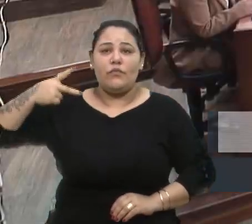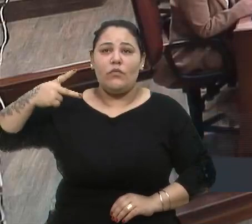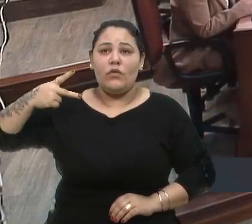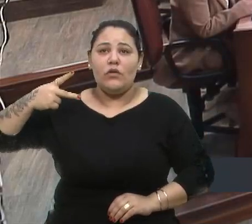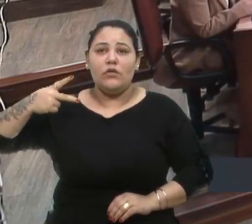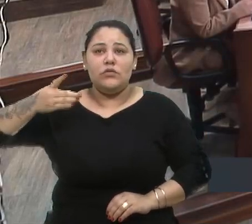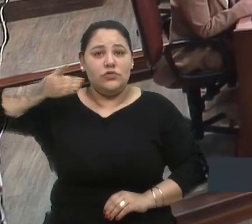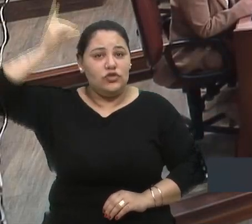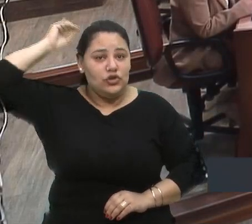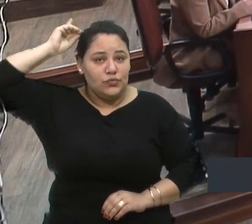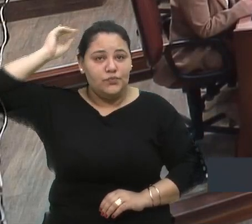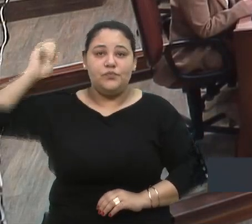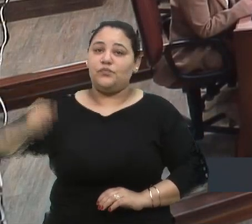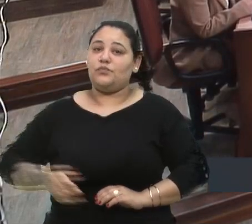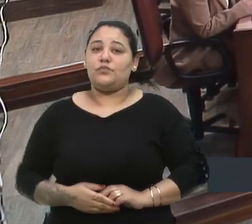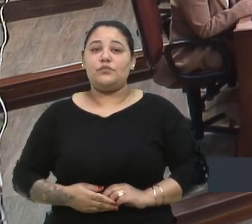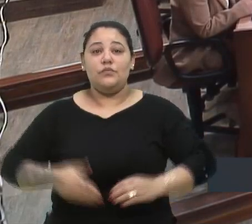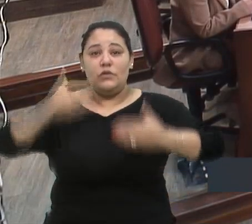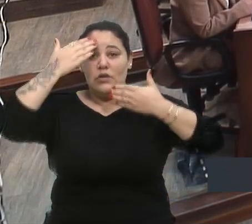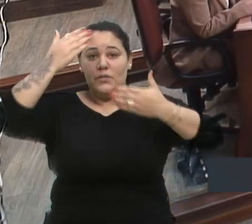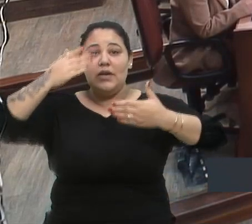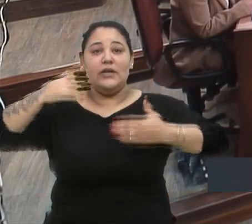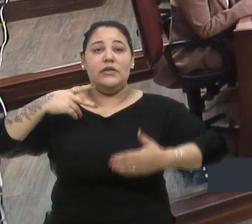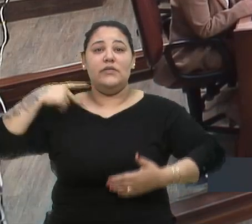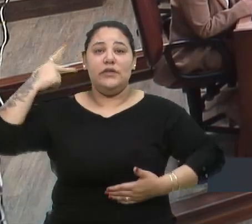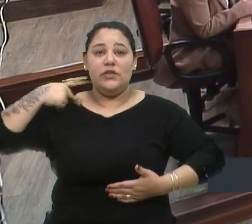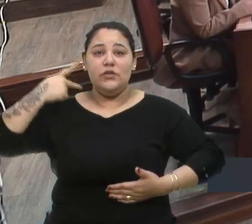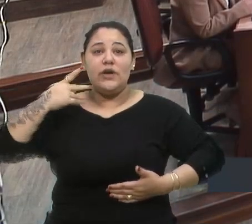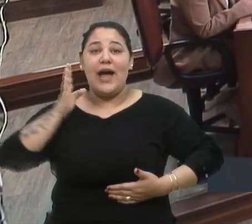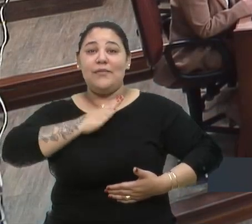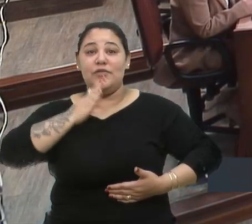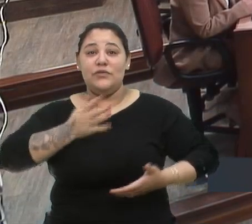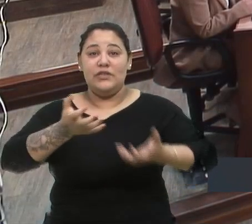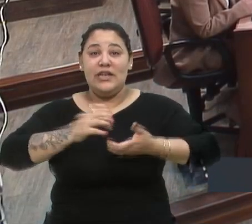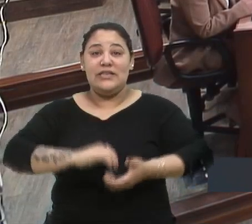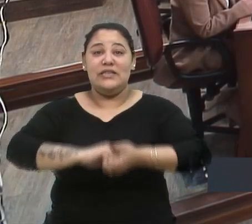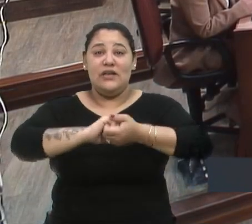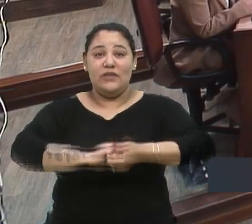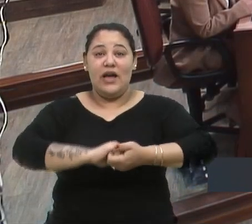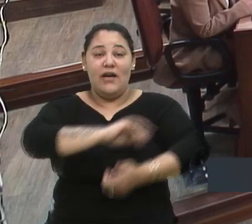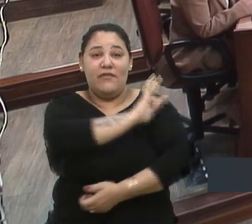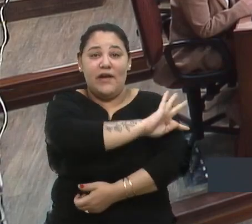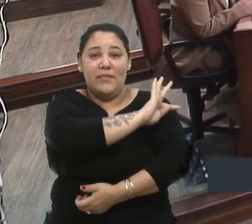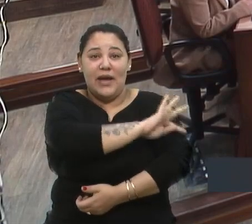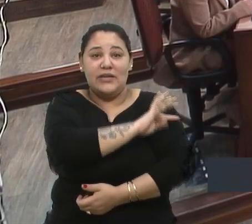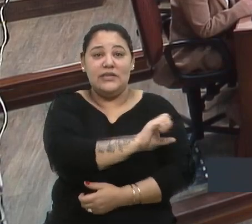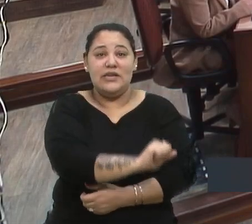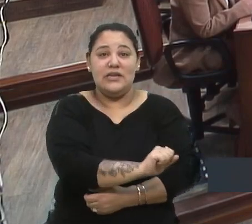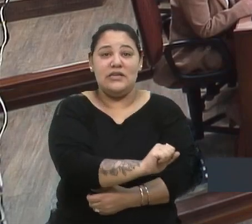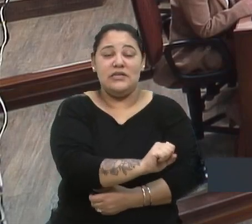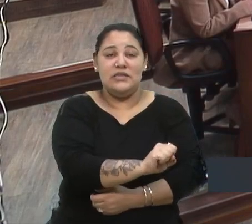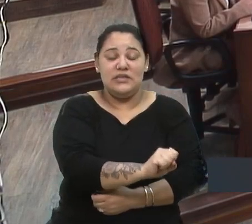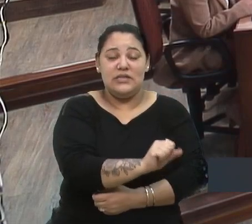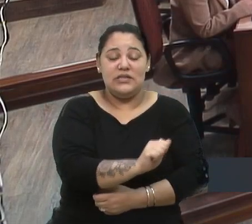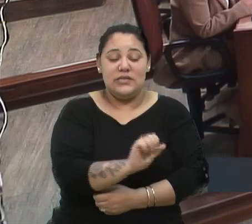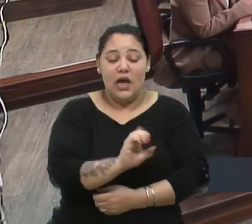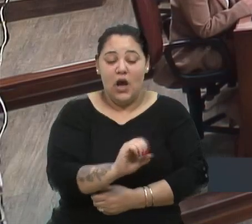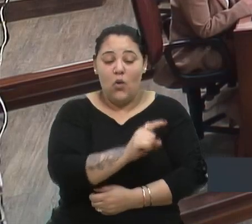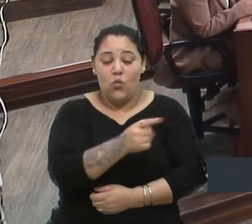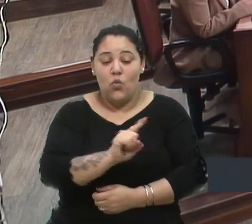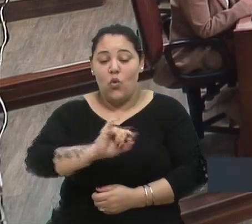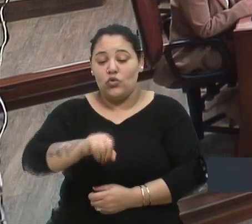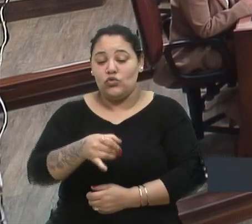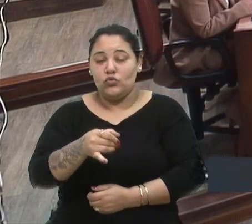Não, obrigado, vereador. Rapidamente, saudar aí a Farmácia São João, né, por essa nova unidade aqui no bairro